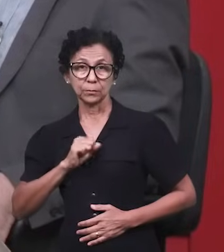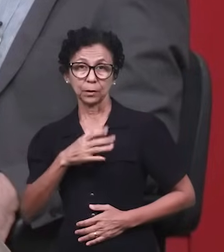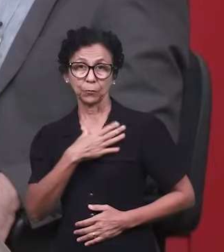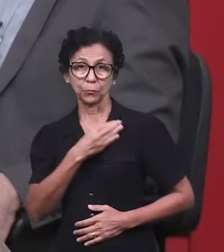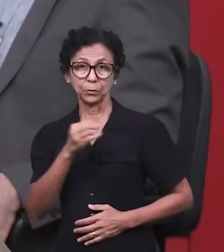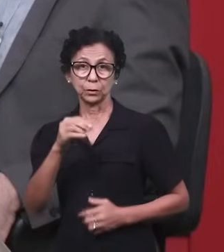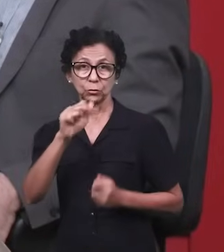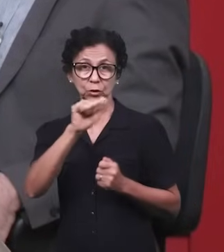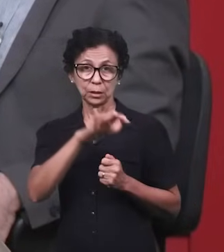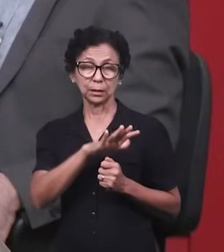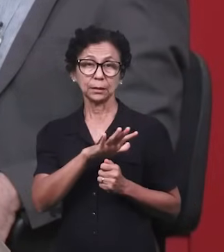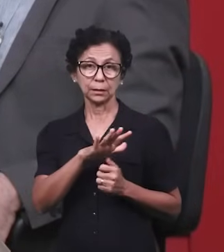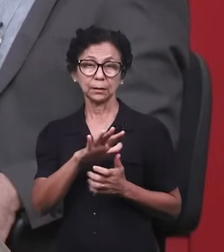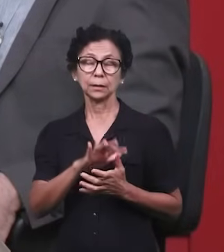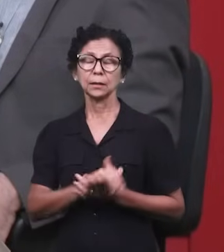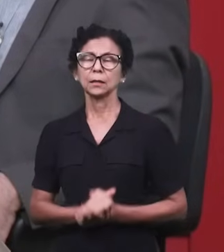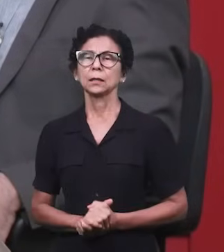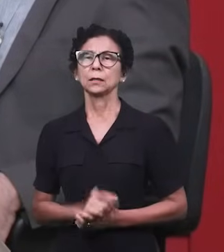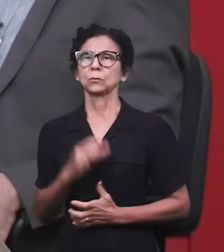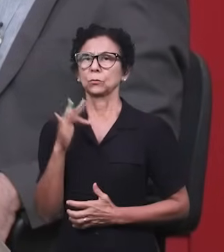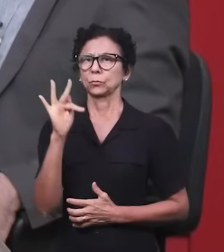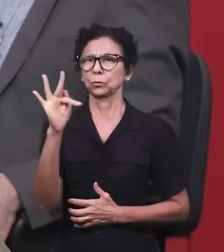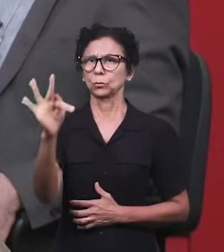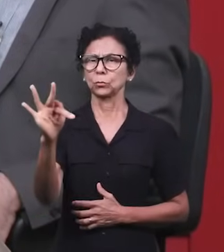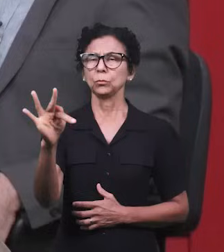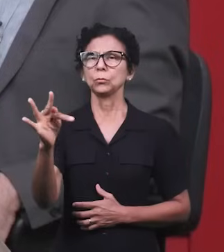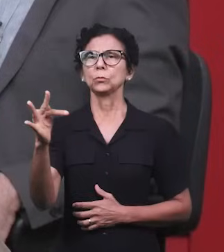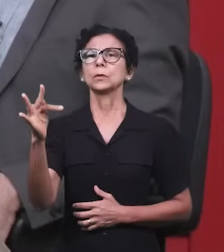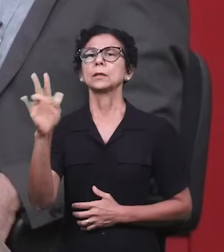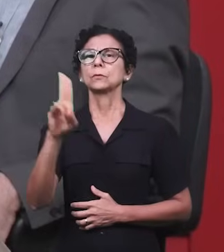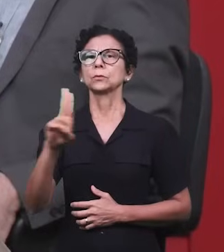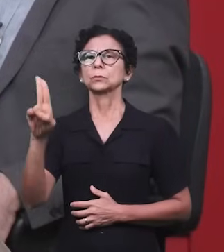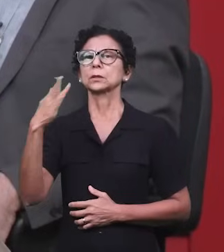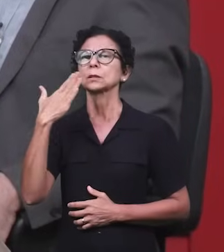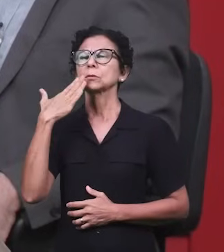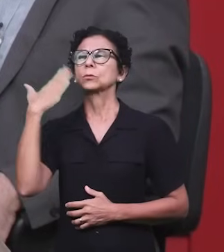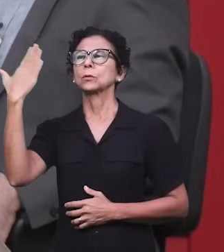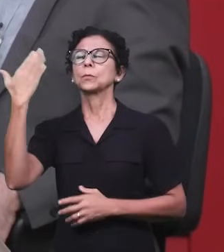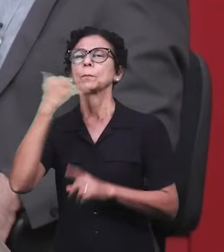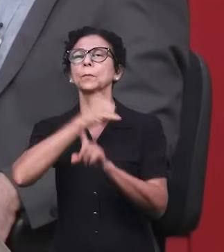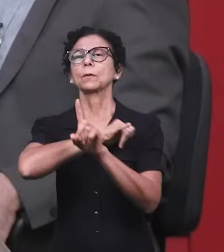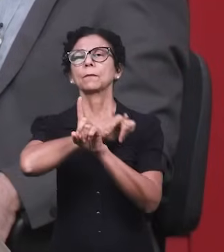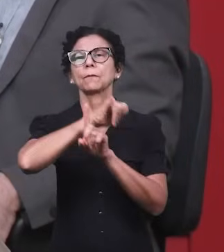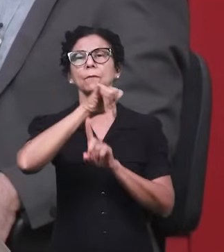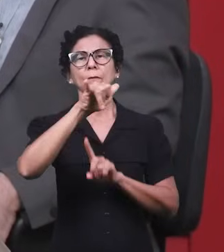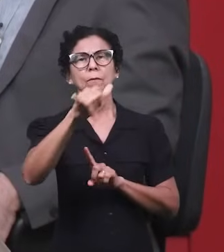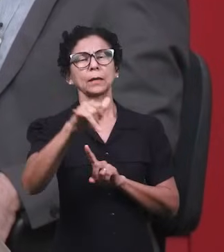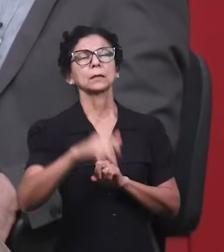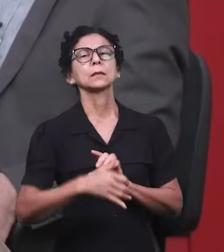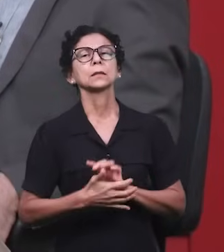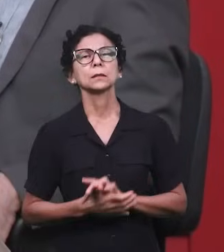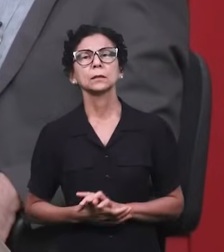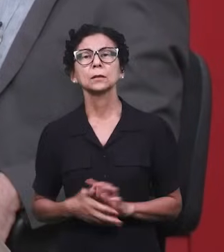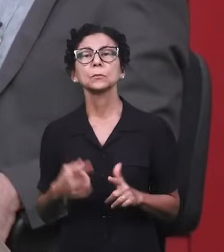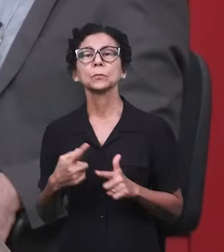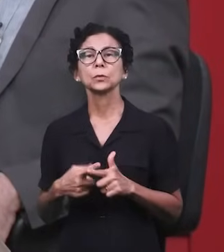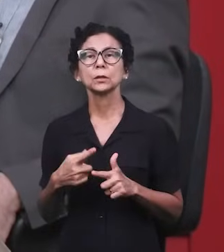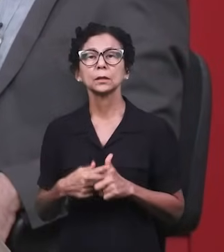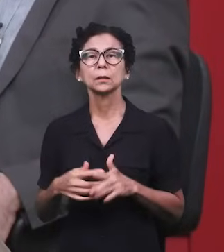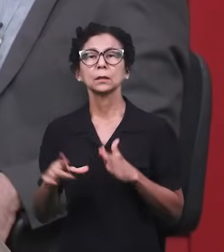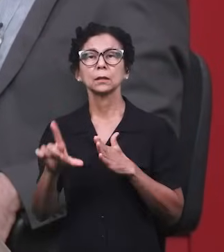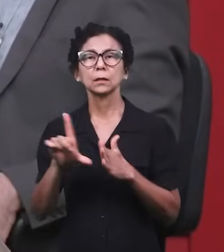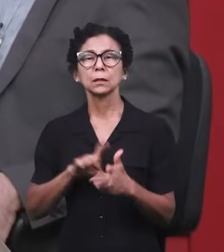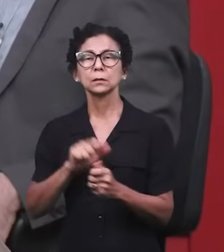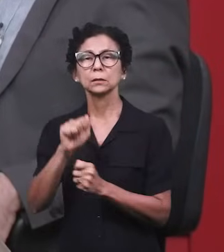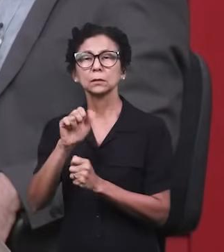e que essa experiência gloriosa começou com uma mãe chorando aos pés do Senhor,